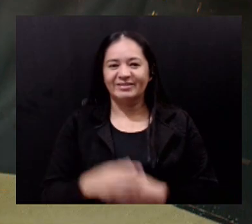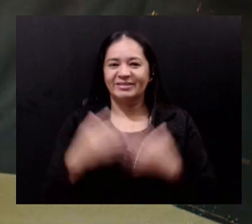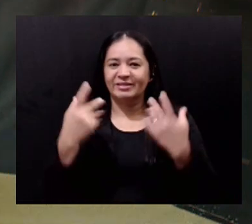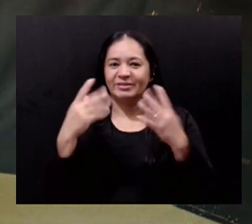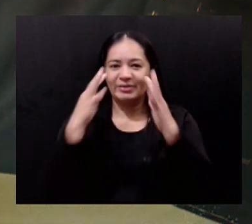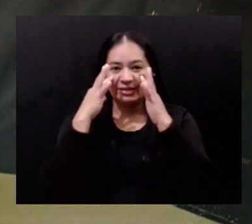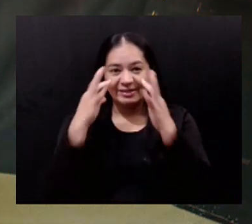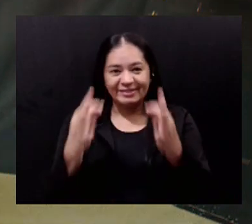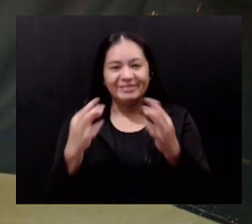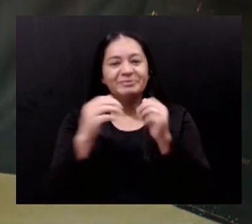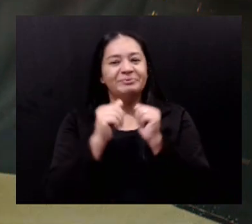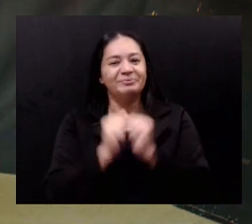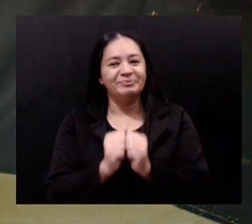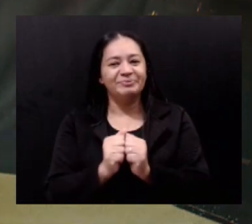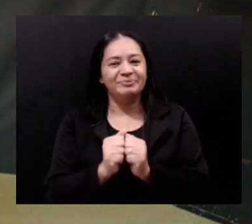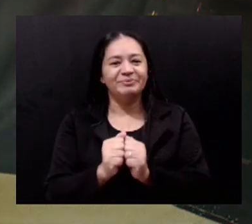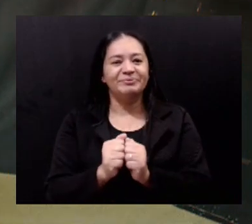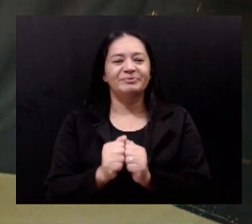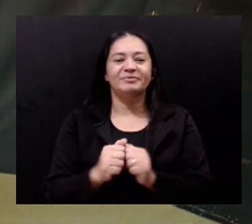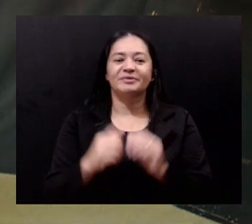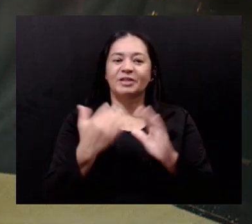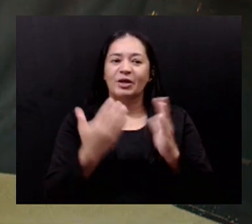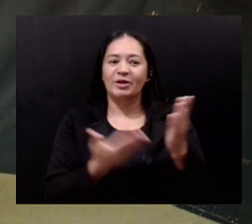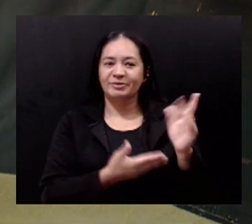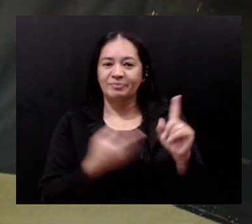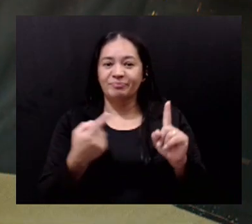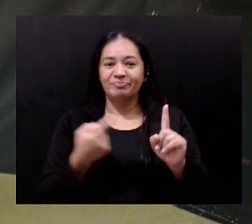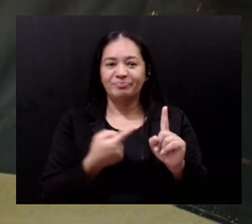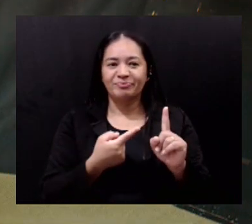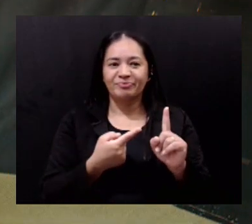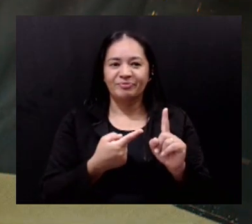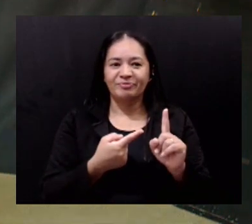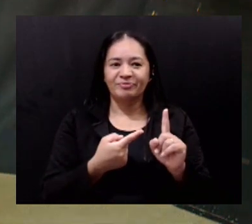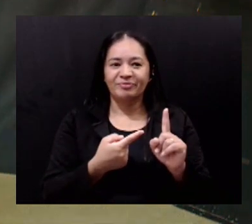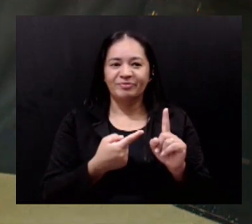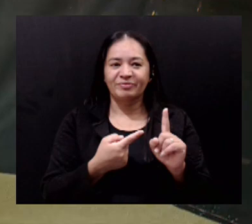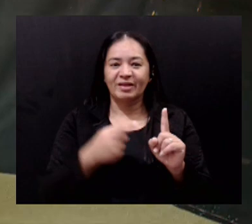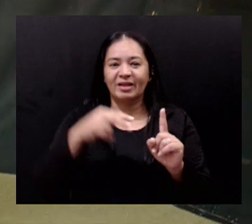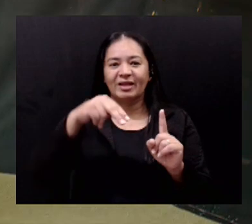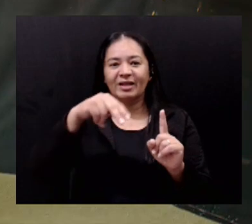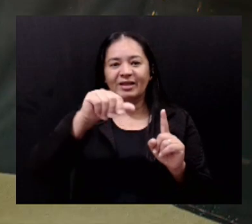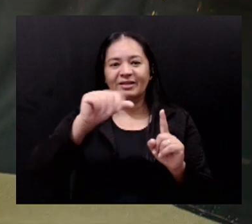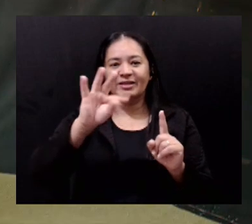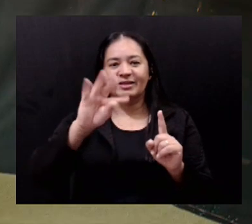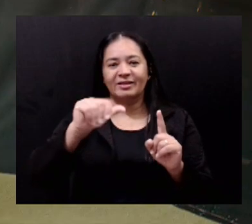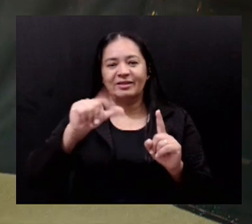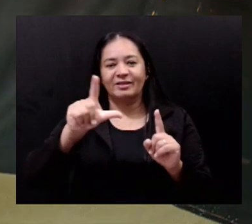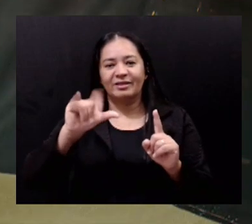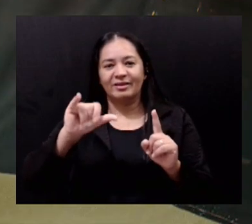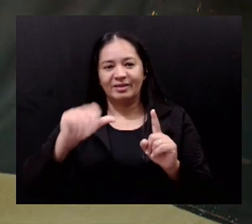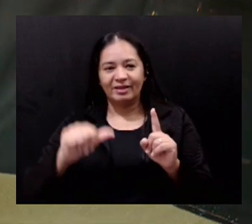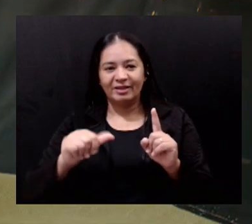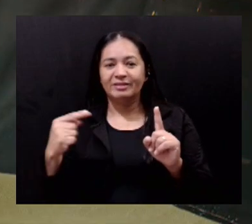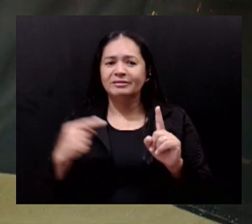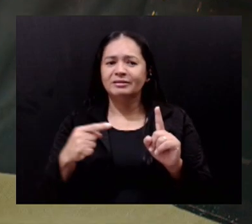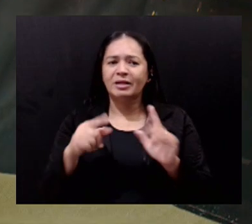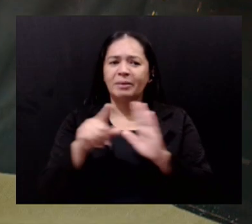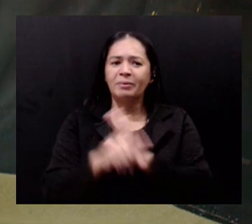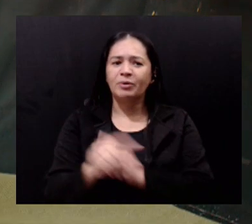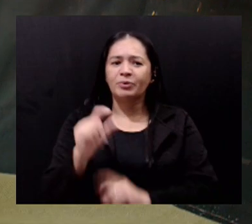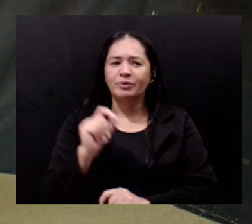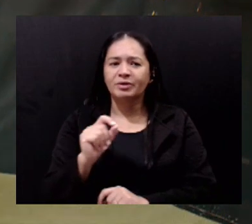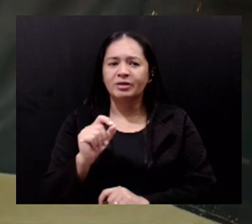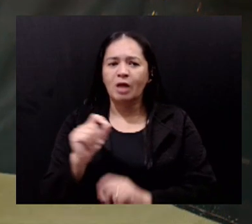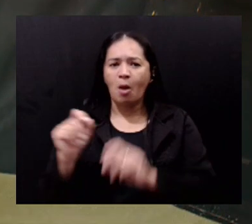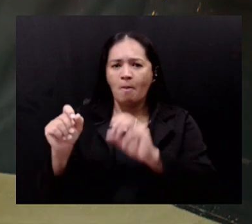produção vai colocar na tela a nossa primeira pergunta ou depoimento. Vamos lá, a Natália do Jardim Flamboyant: "Dá para considerar alguém amigo mesmo